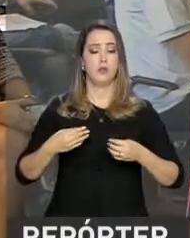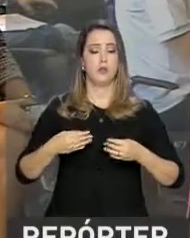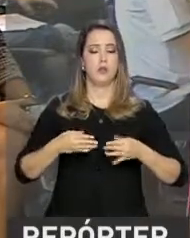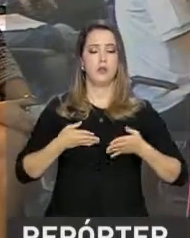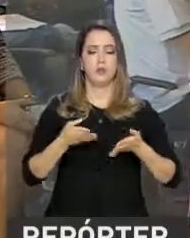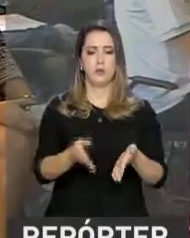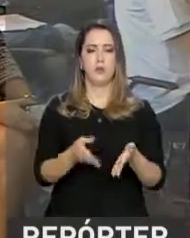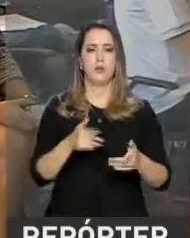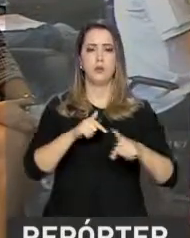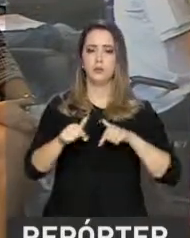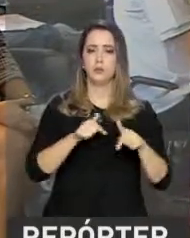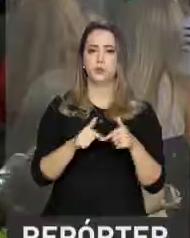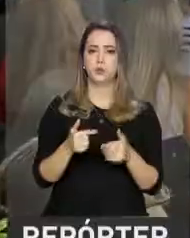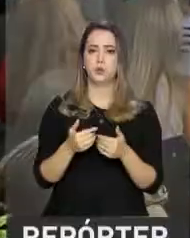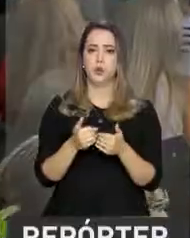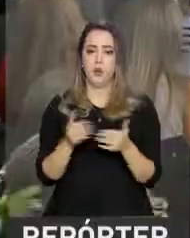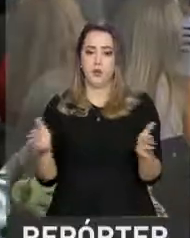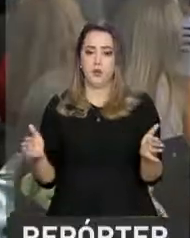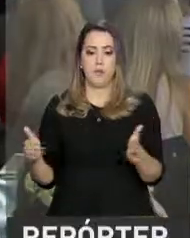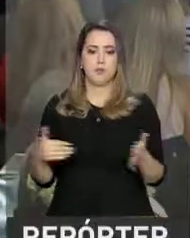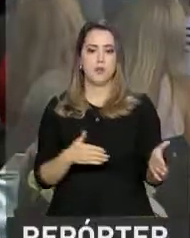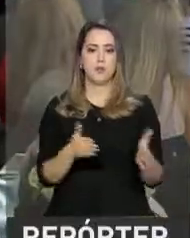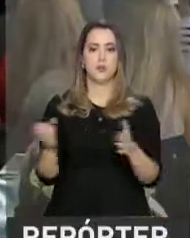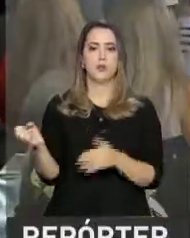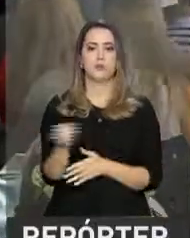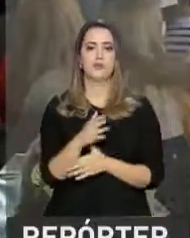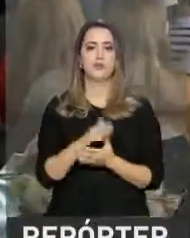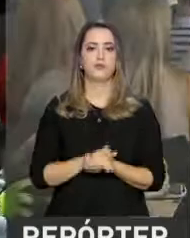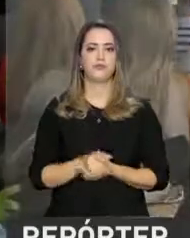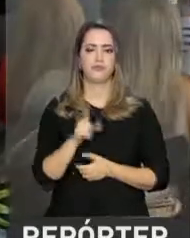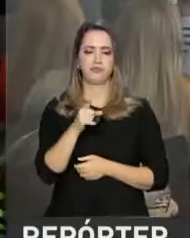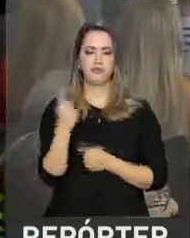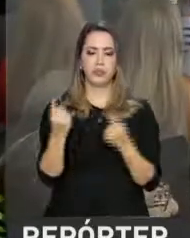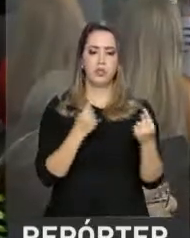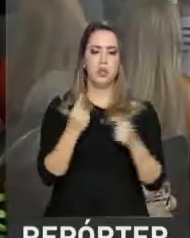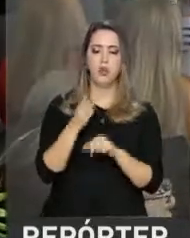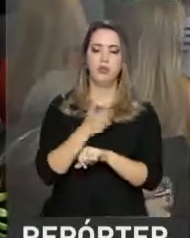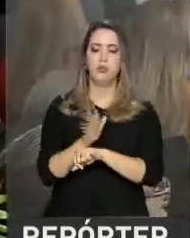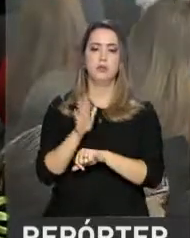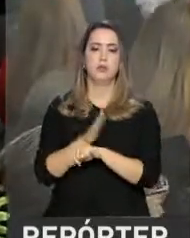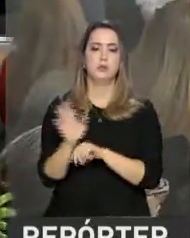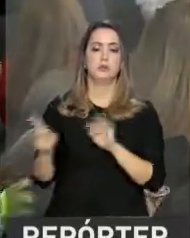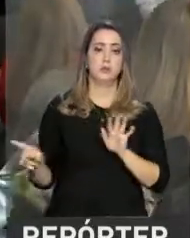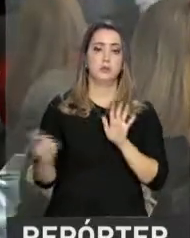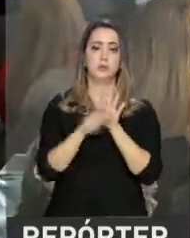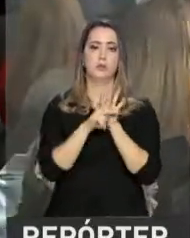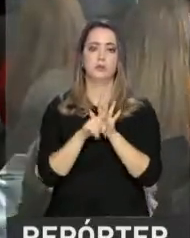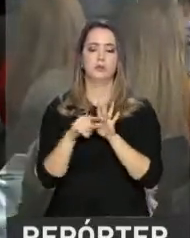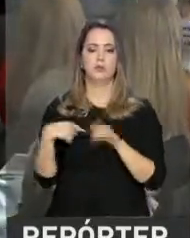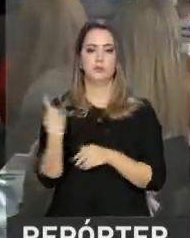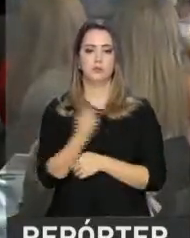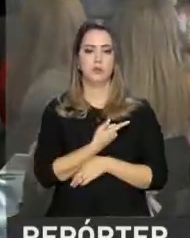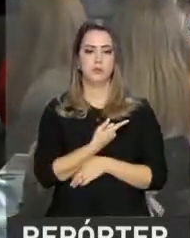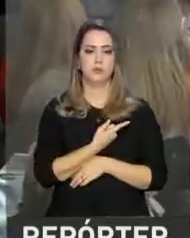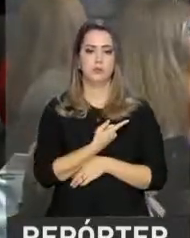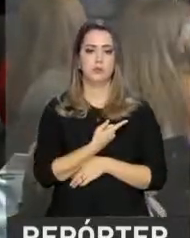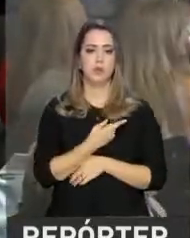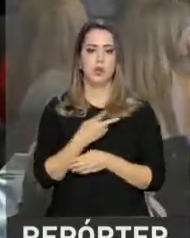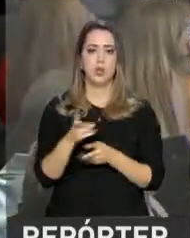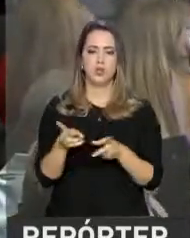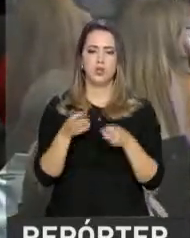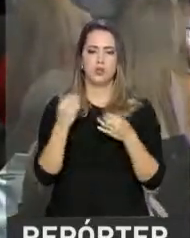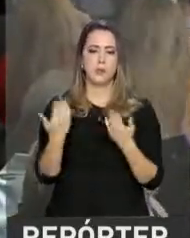outro mundo também se haverá depois de qualificados cada um tem seu ritmo próprio quando a gente faz